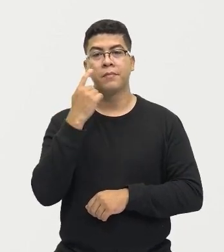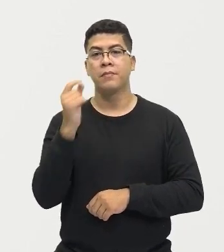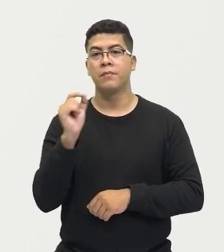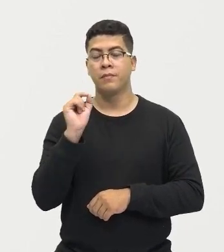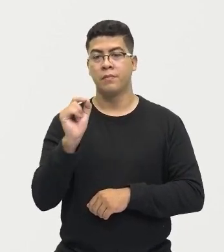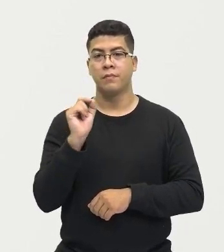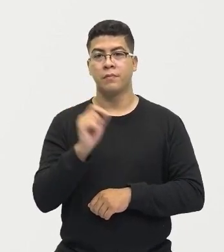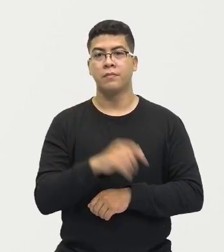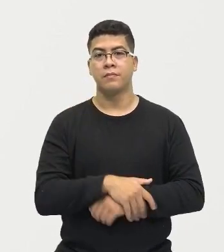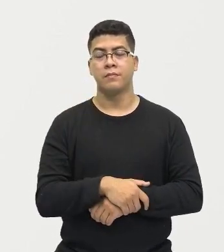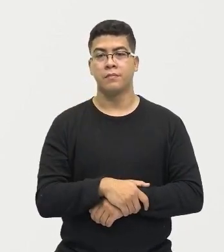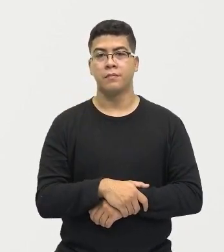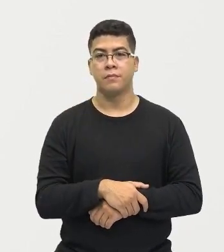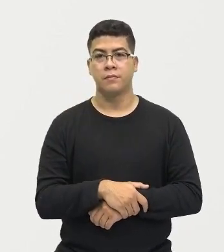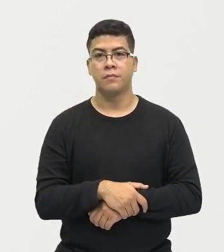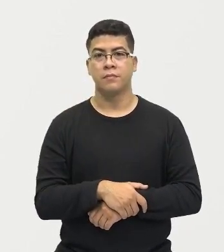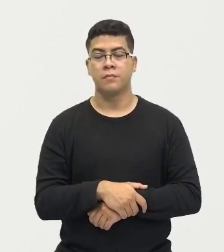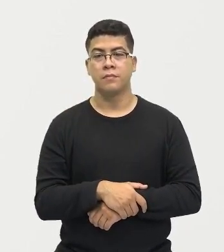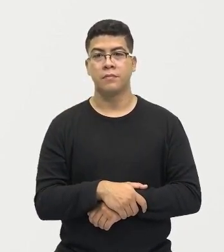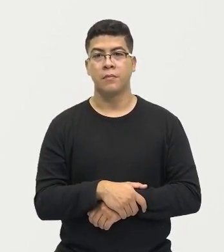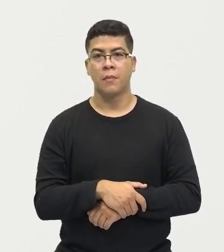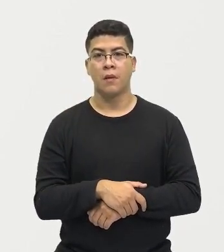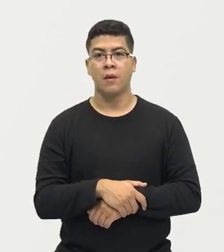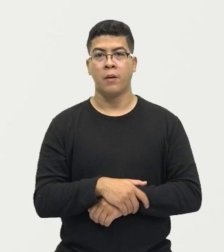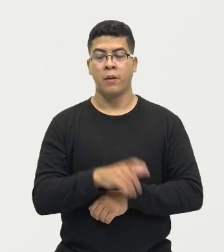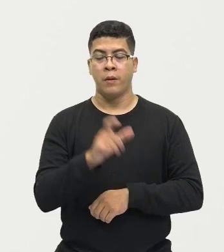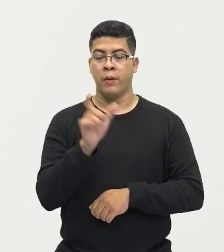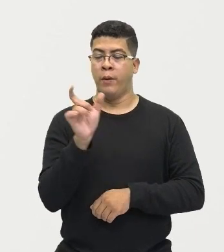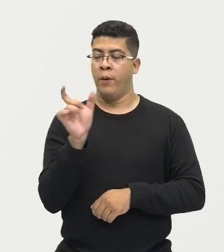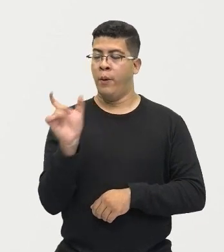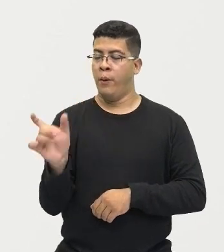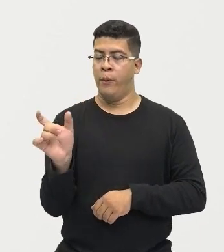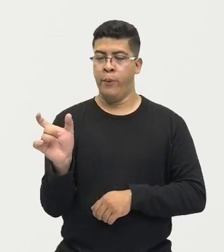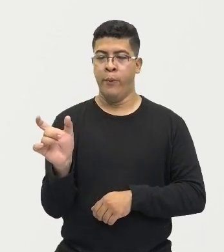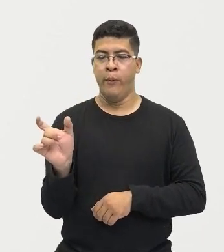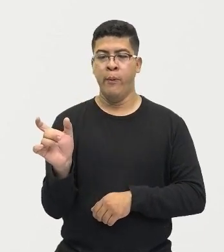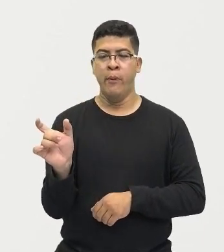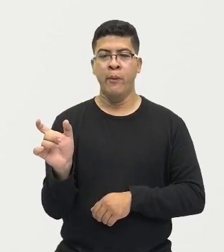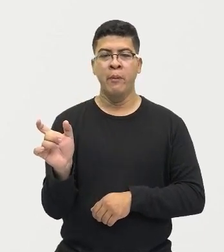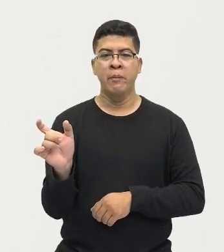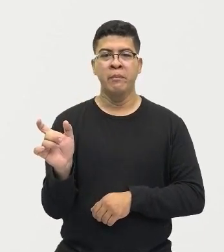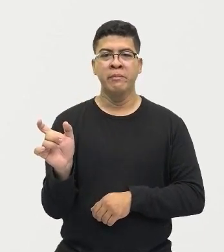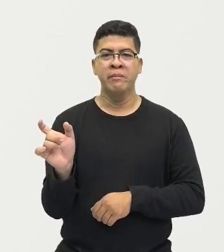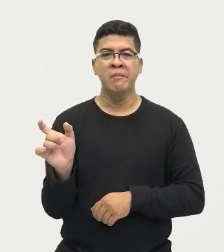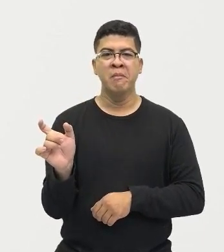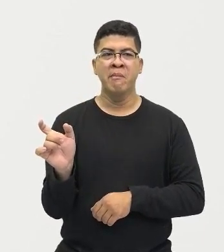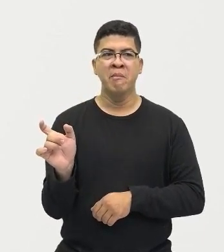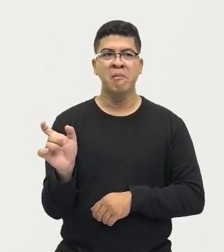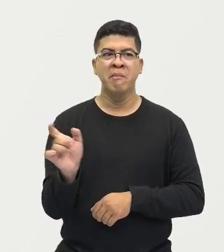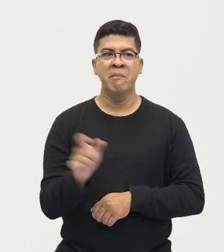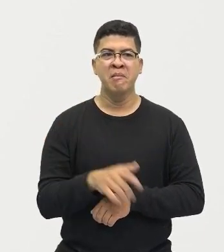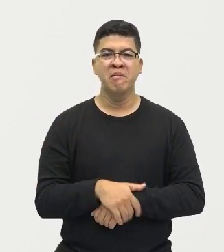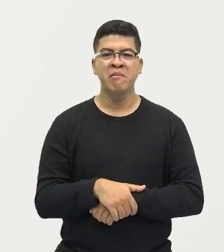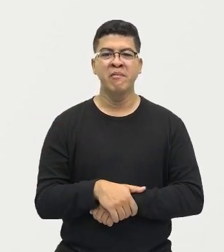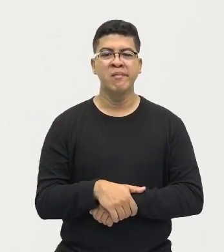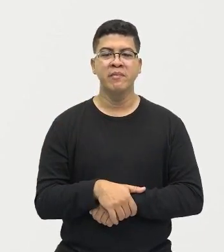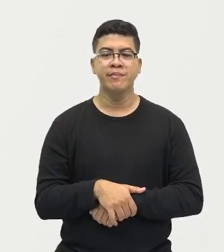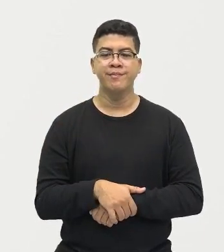Notaram como ele não está atrás, como as subjetivas? Ele está aqui na frente. Muito bem. O restante aqui